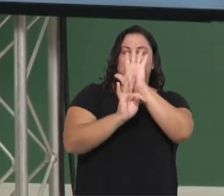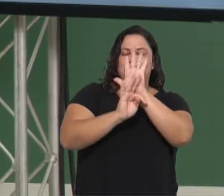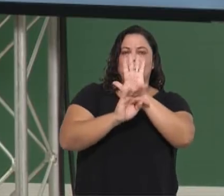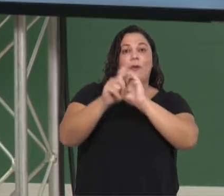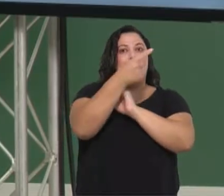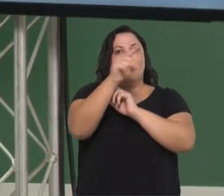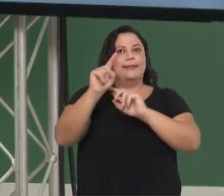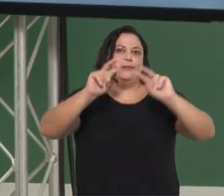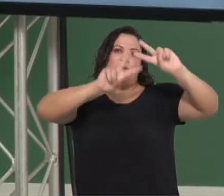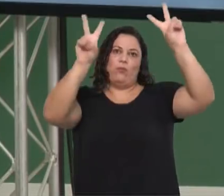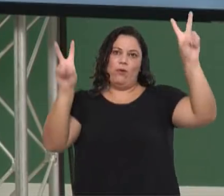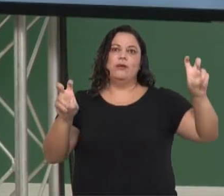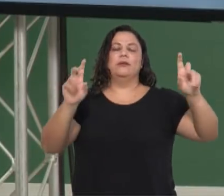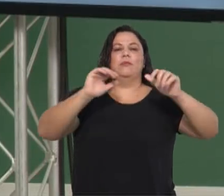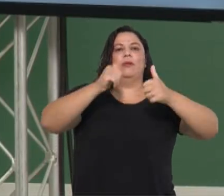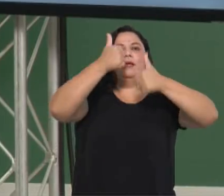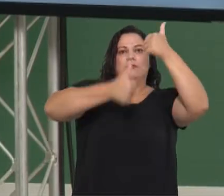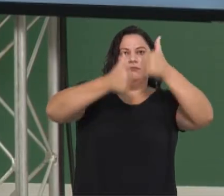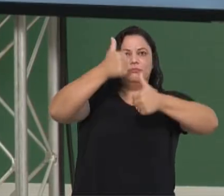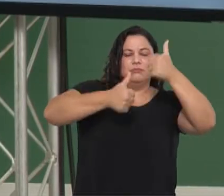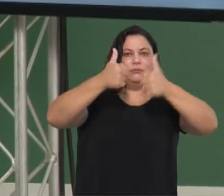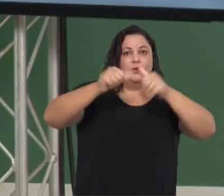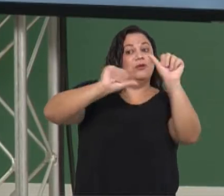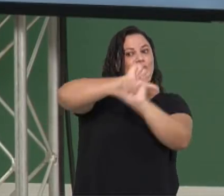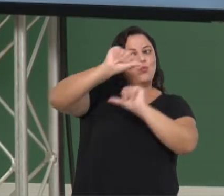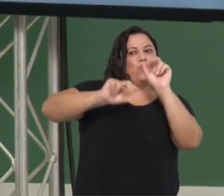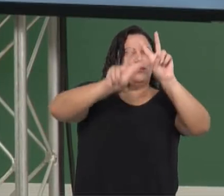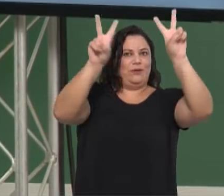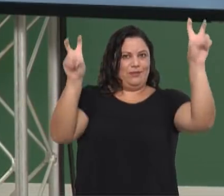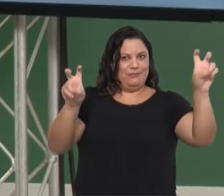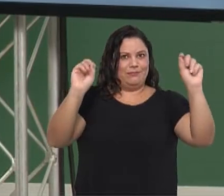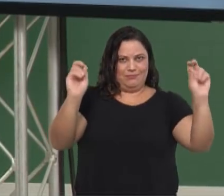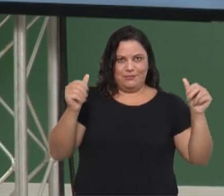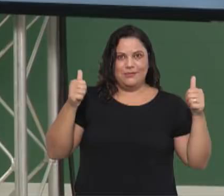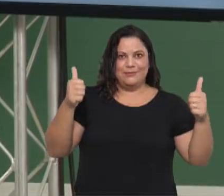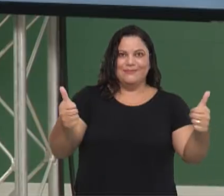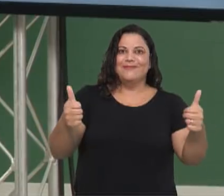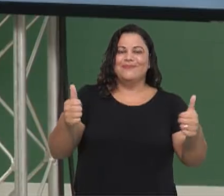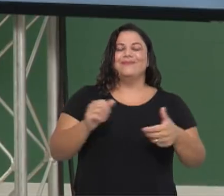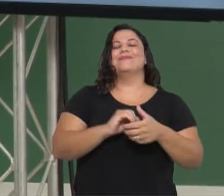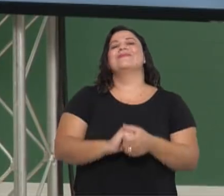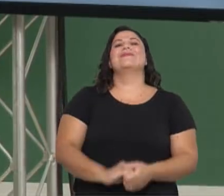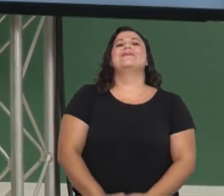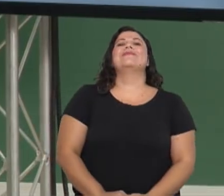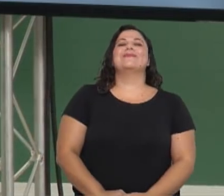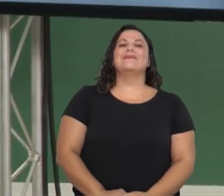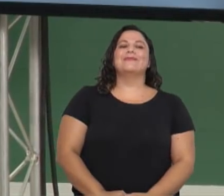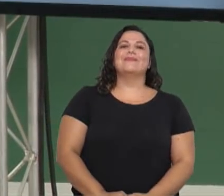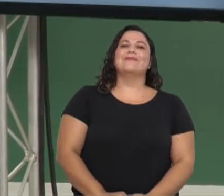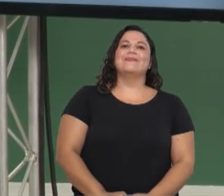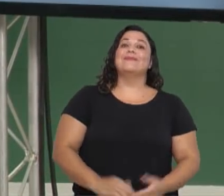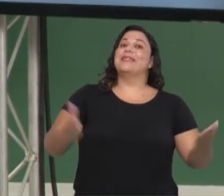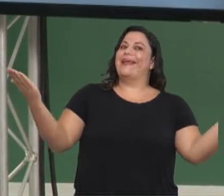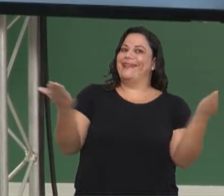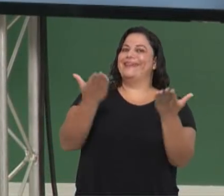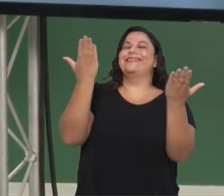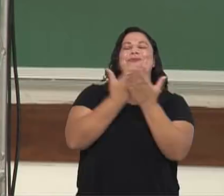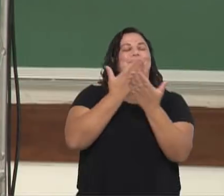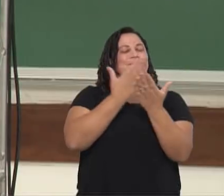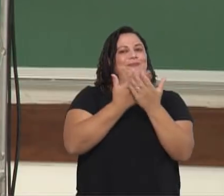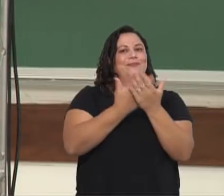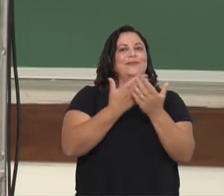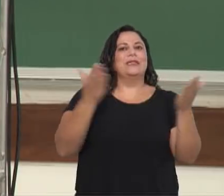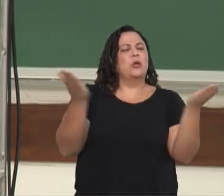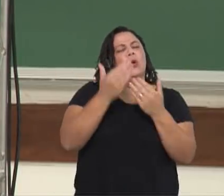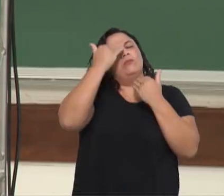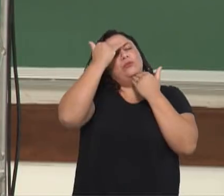temática futebol. Agora a gente já muda a temática, tá? Isso foi a aula de hoje.